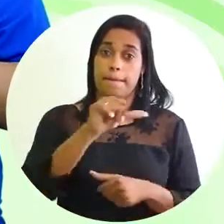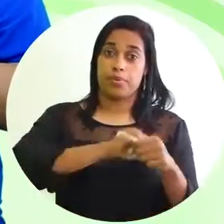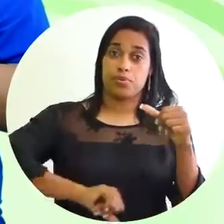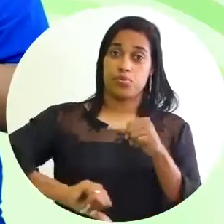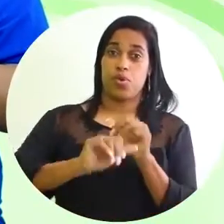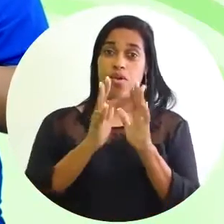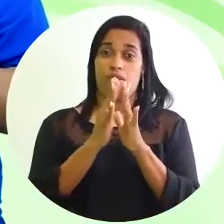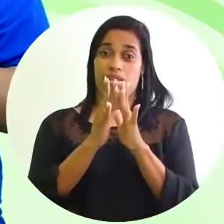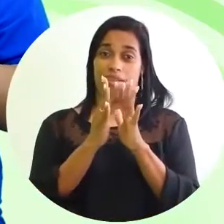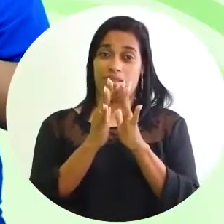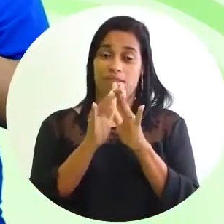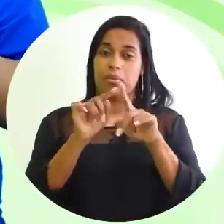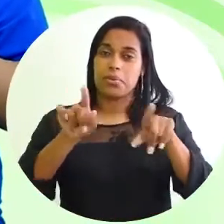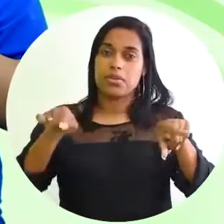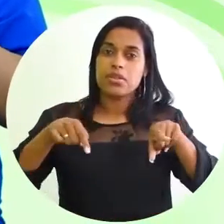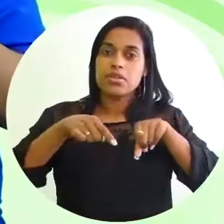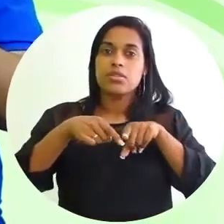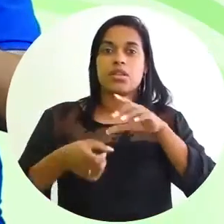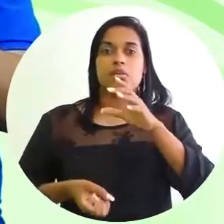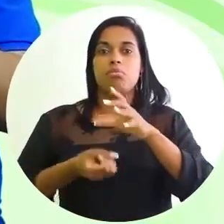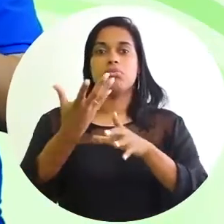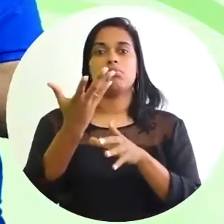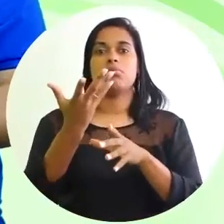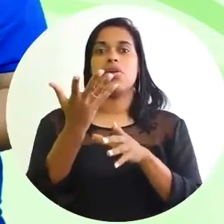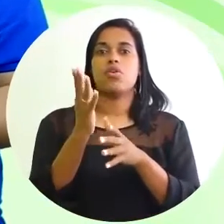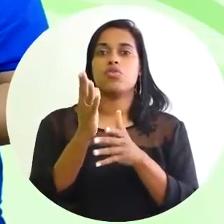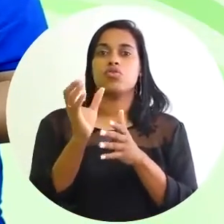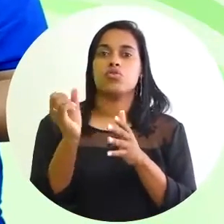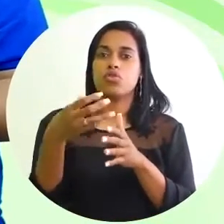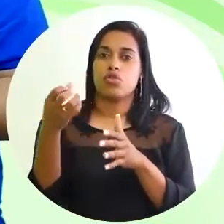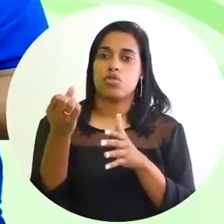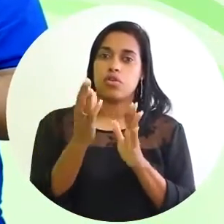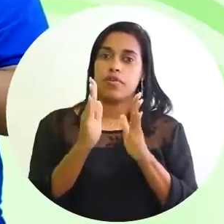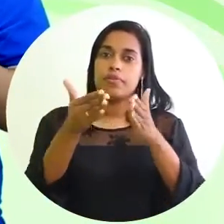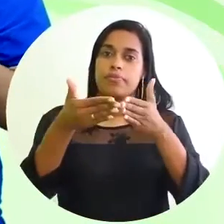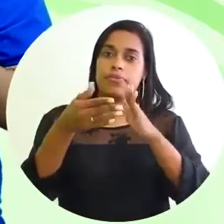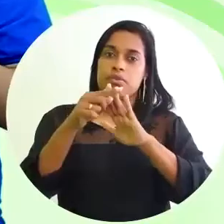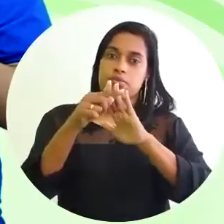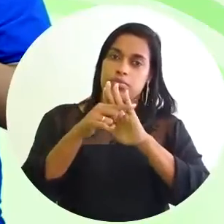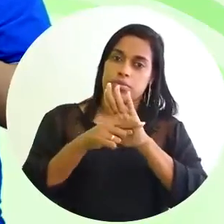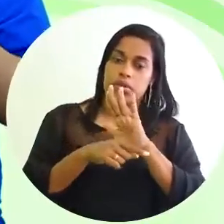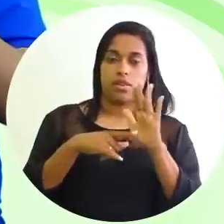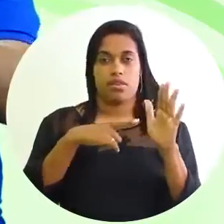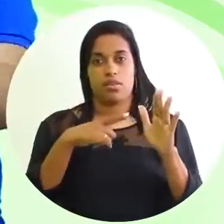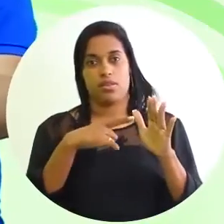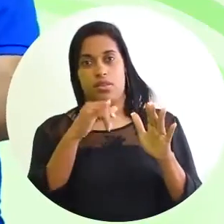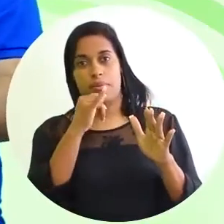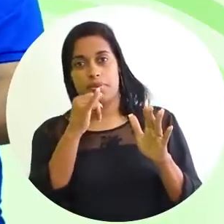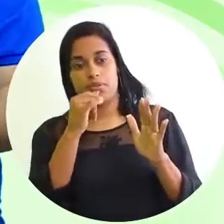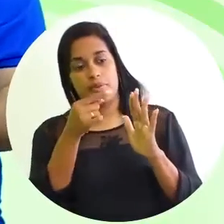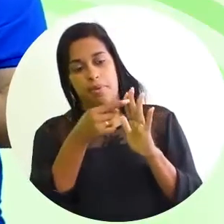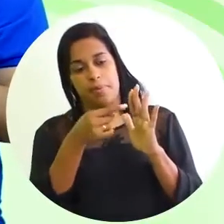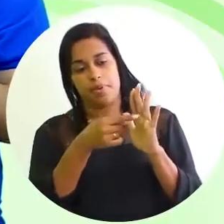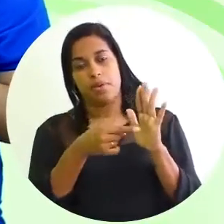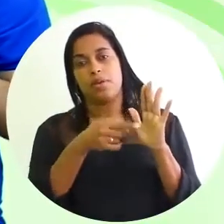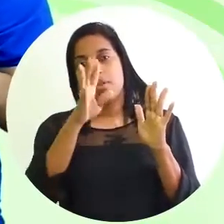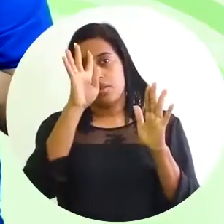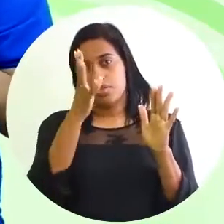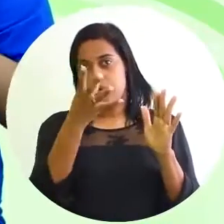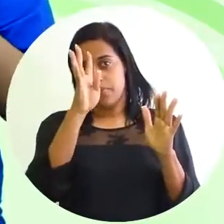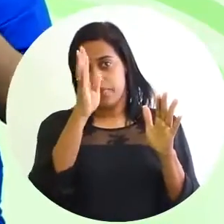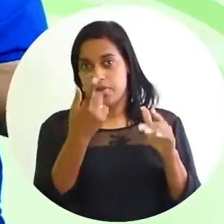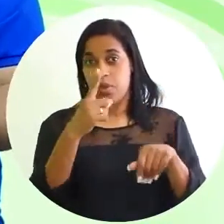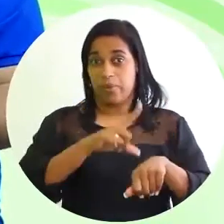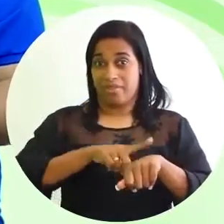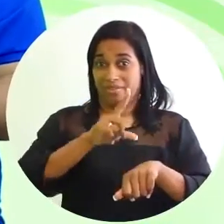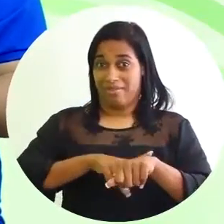mudou a dinâmica de sala, a gente criou novas metáforas para isso. Por exemplo, a gente tinha missões a serem resolvidas,